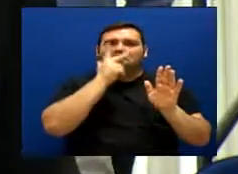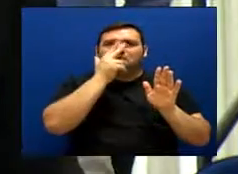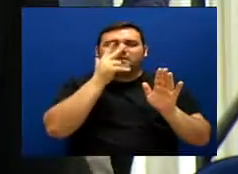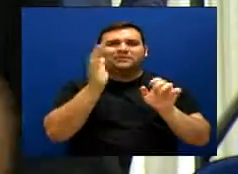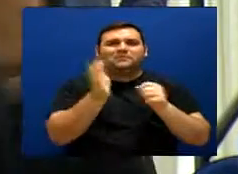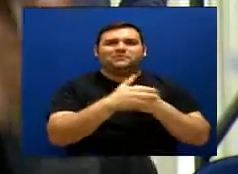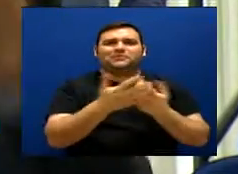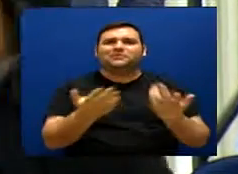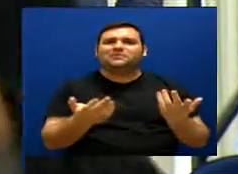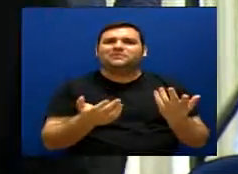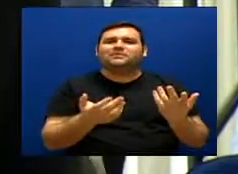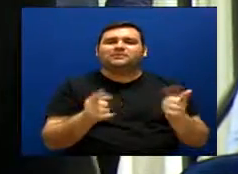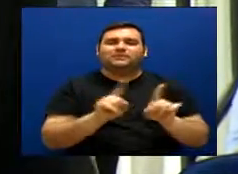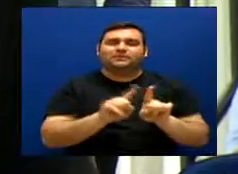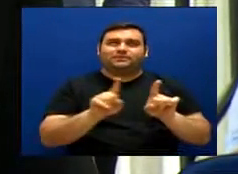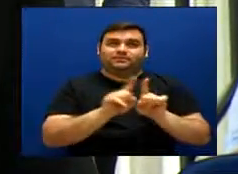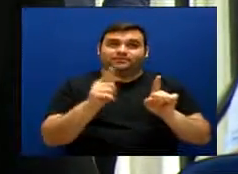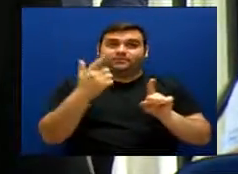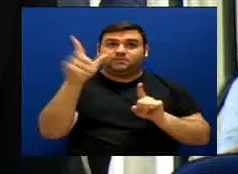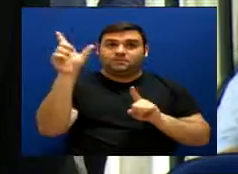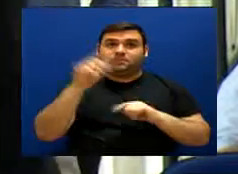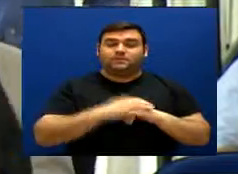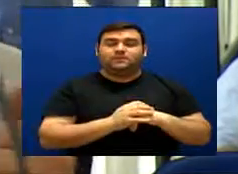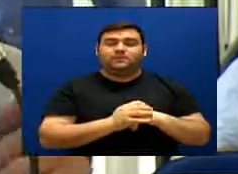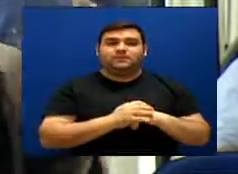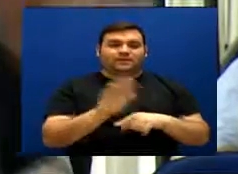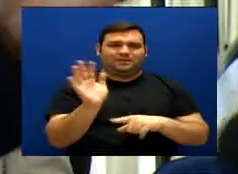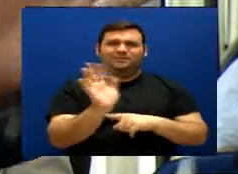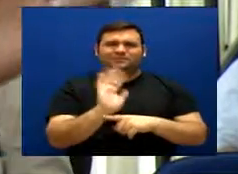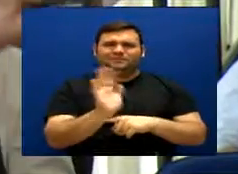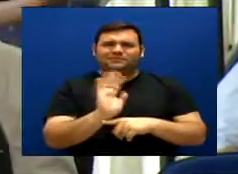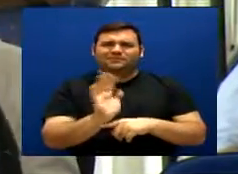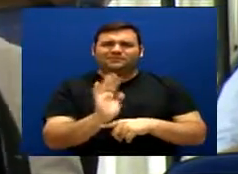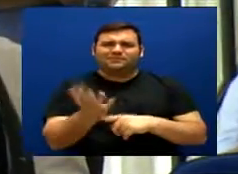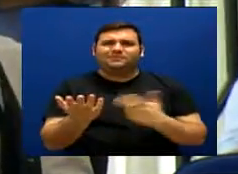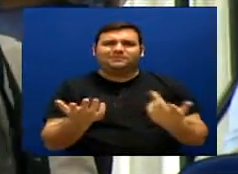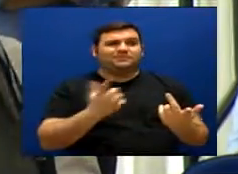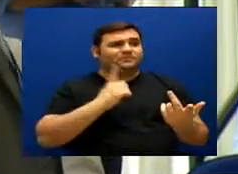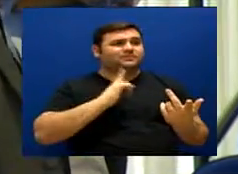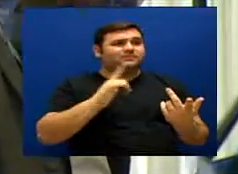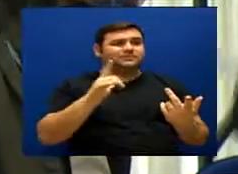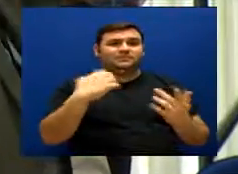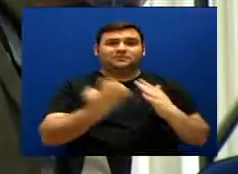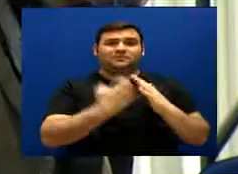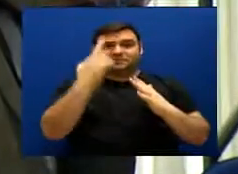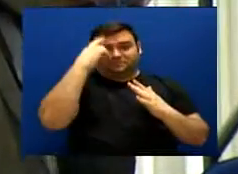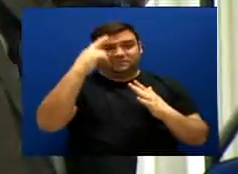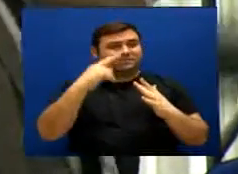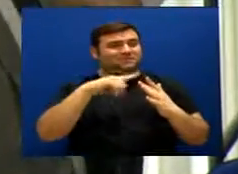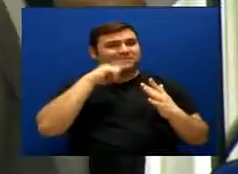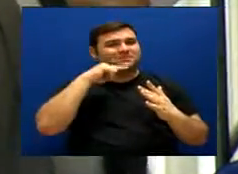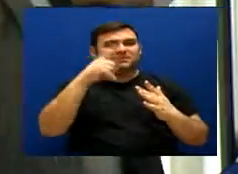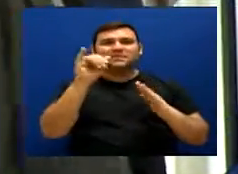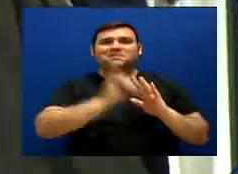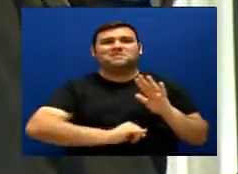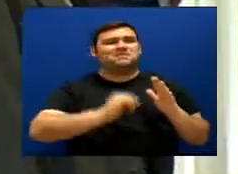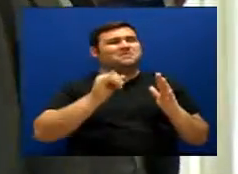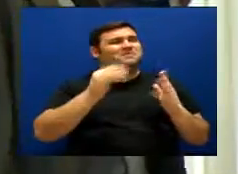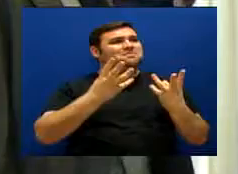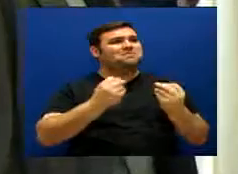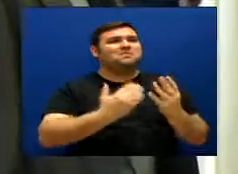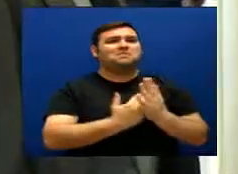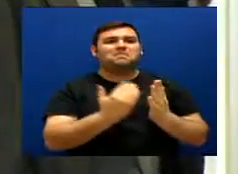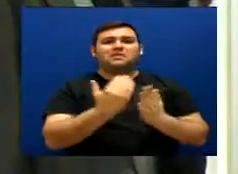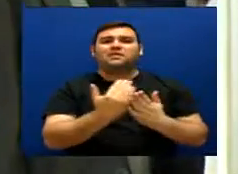esconde. Uma outra questão, você entra no cinema, se esconde o direito, os empresários já não aguentam mais de tanta tributação,